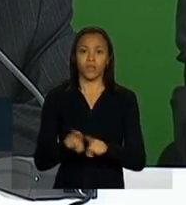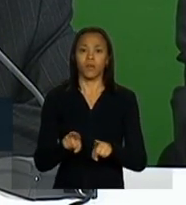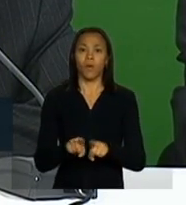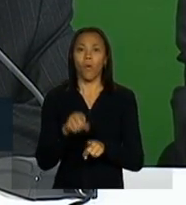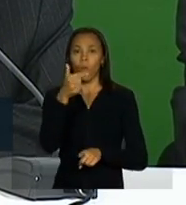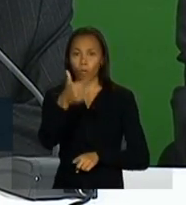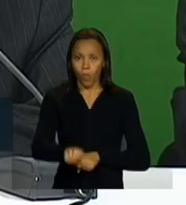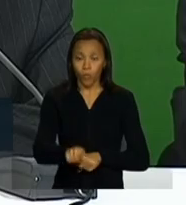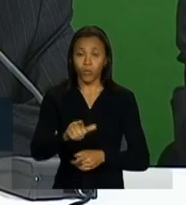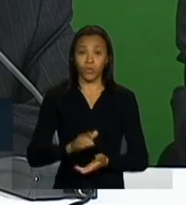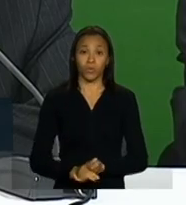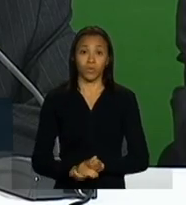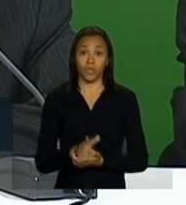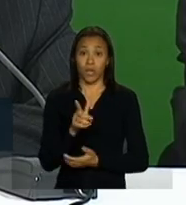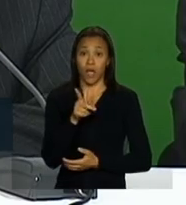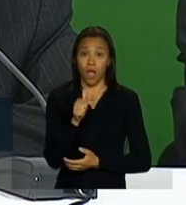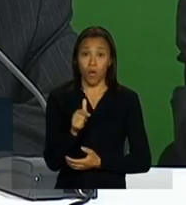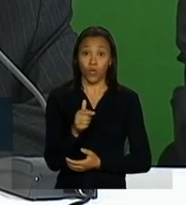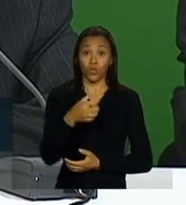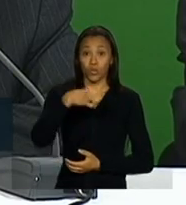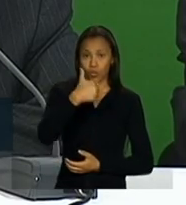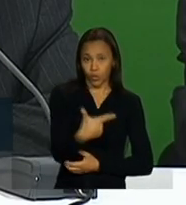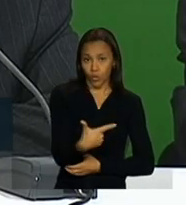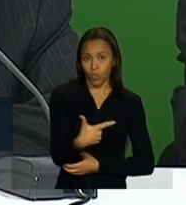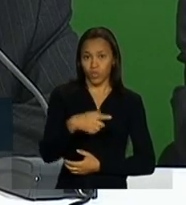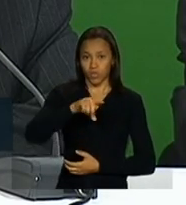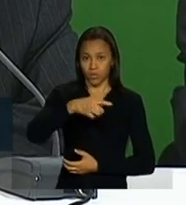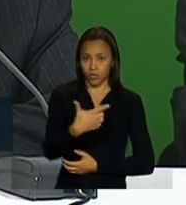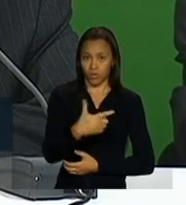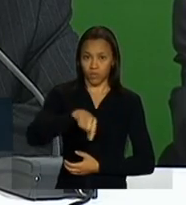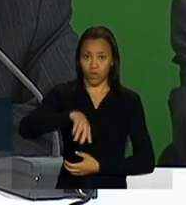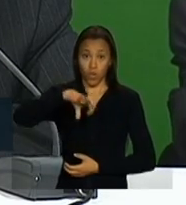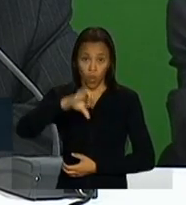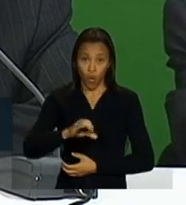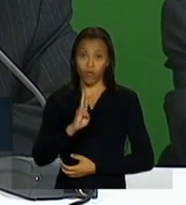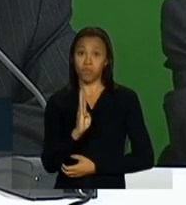Profundas, 2,9 bilhões.